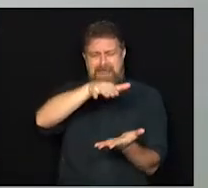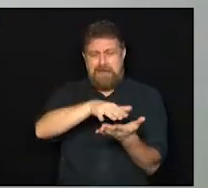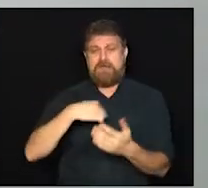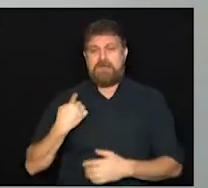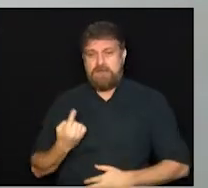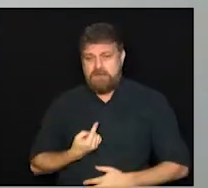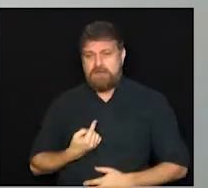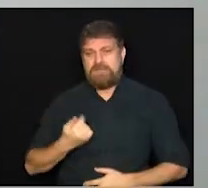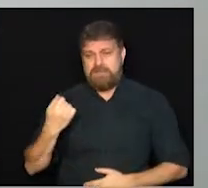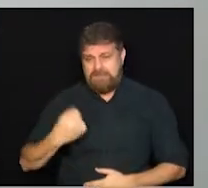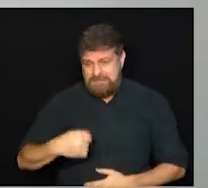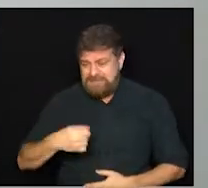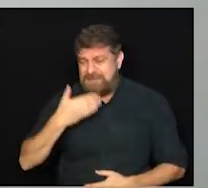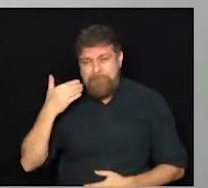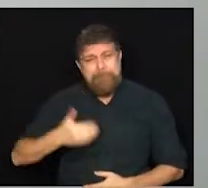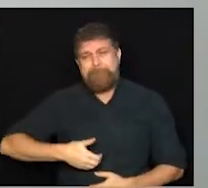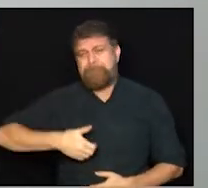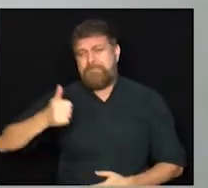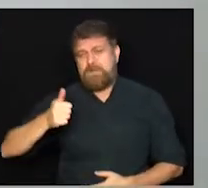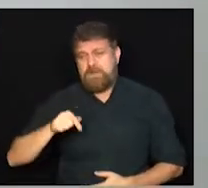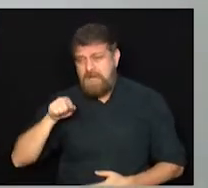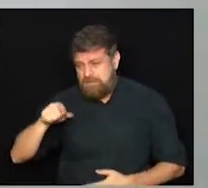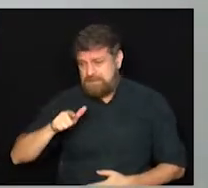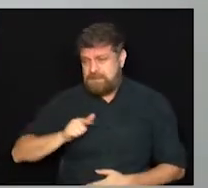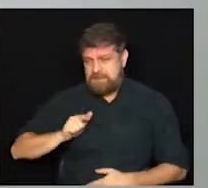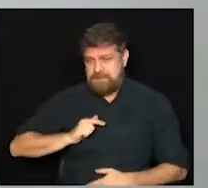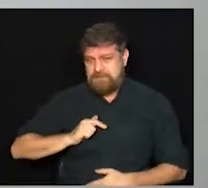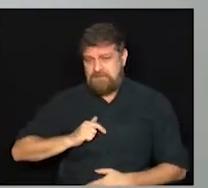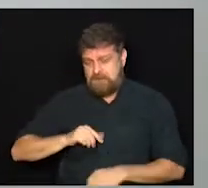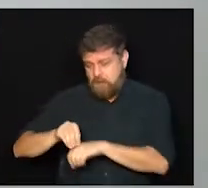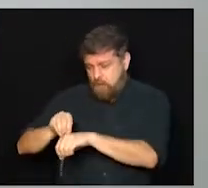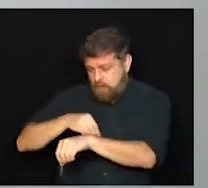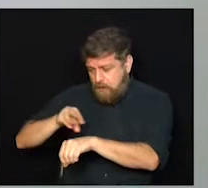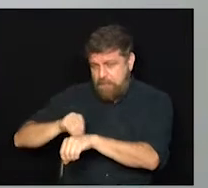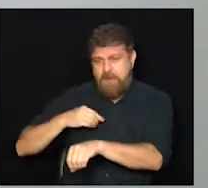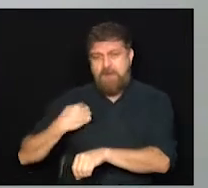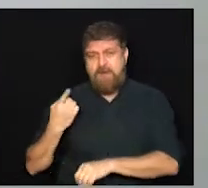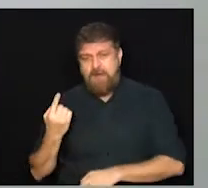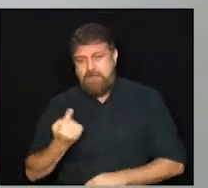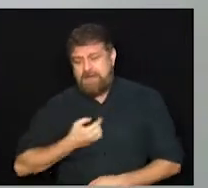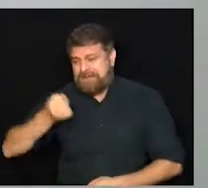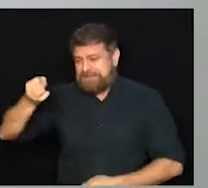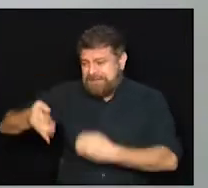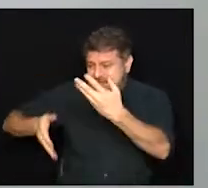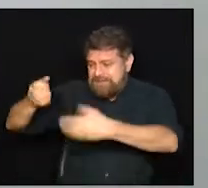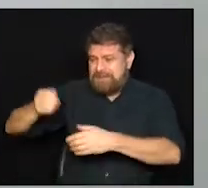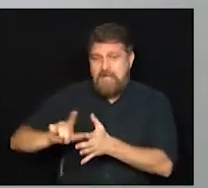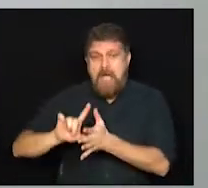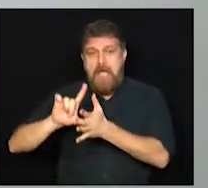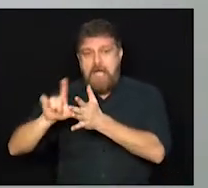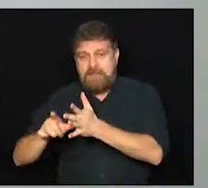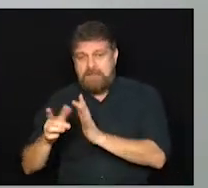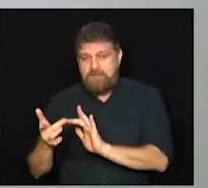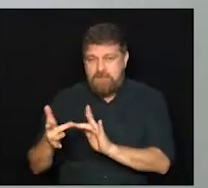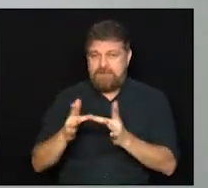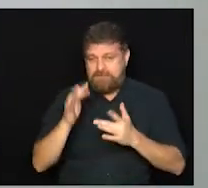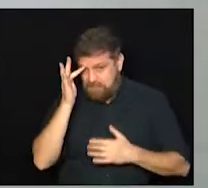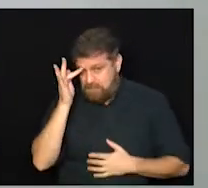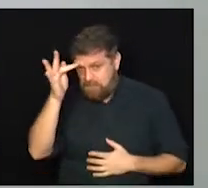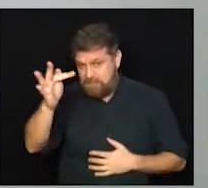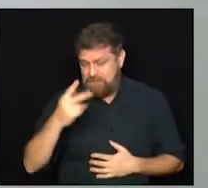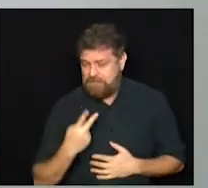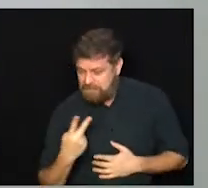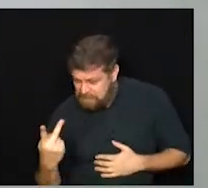precisa melhorar tudo isso. Se você tiver alguma indicação agora para você falar, se não, pode ficar para o futuro um